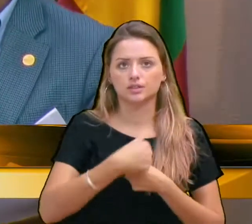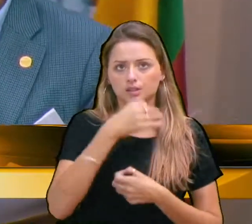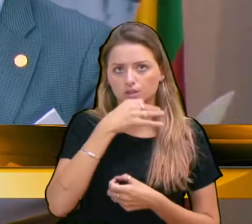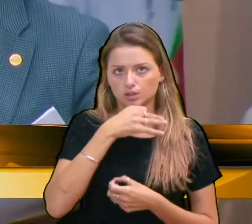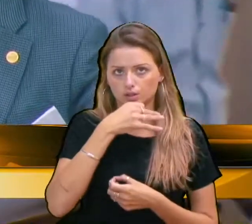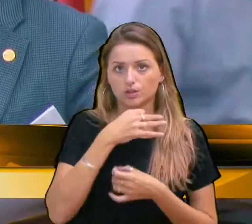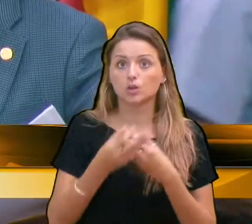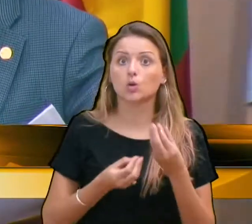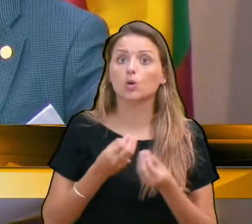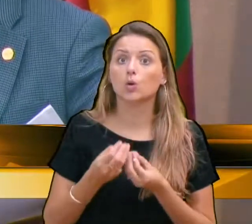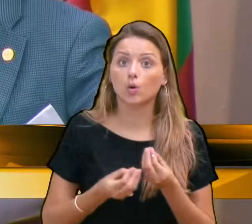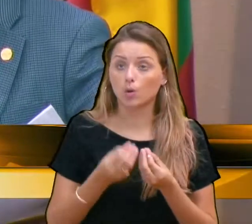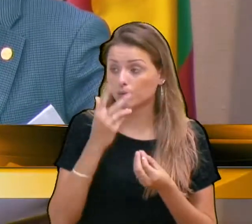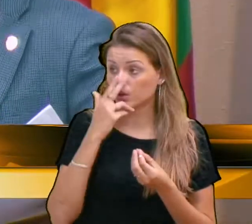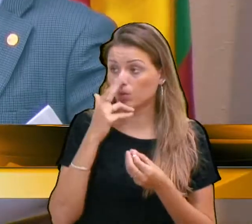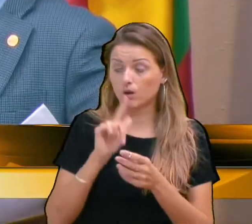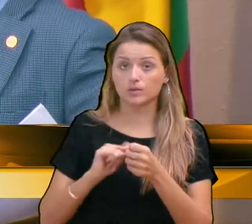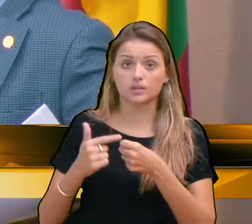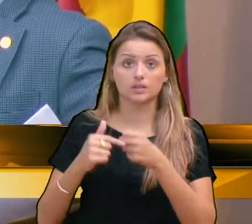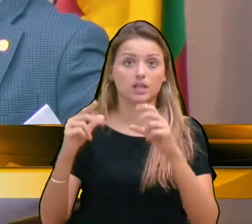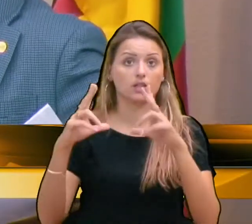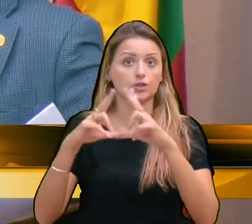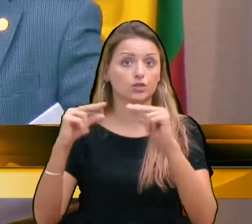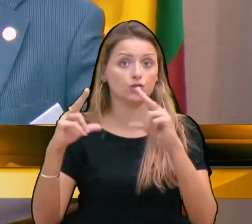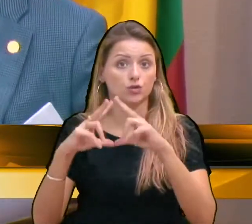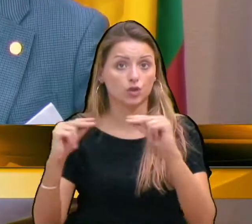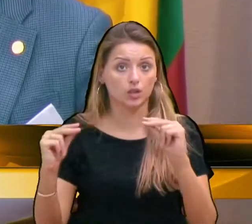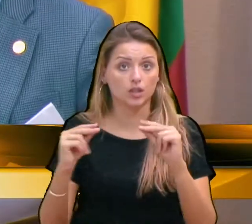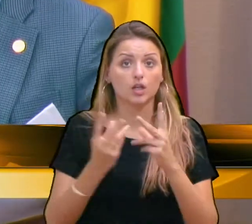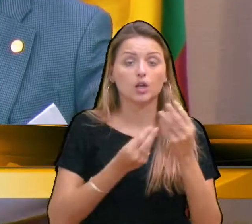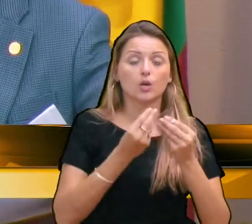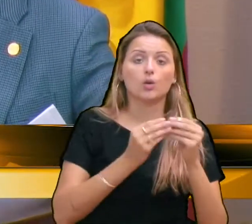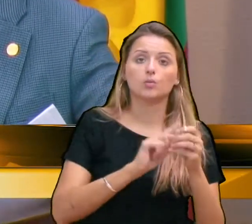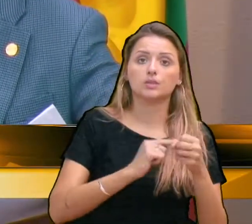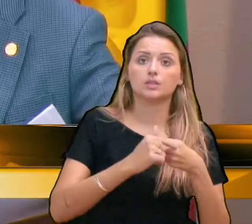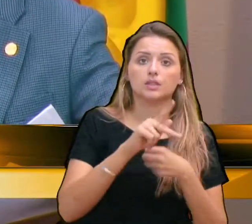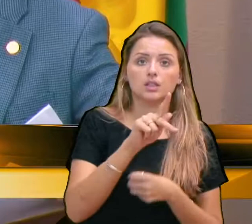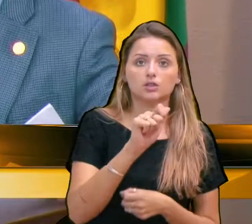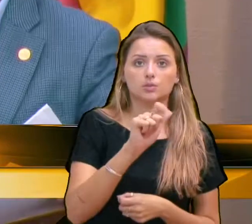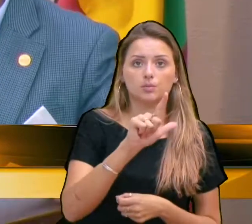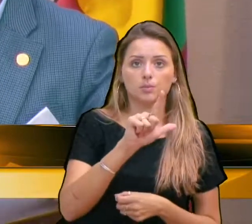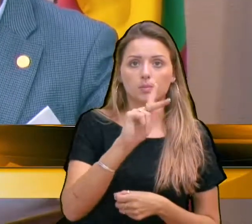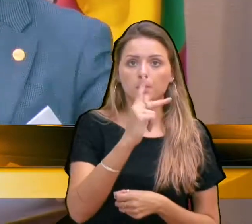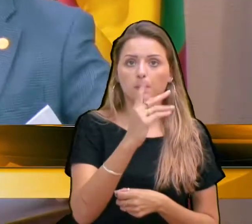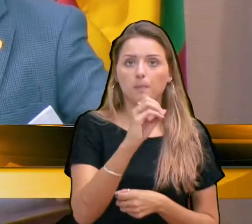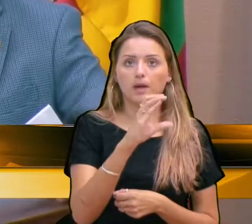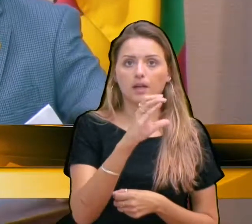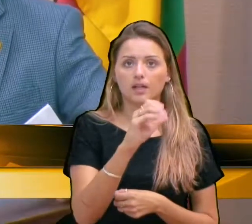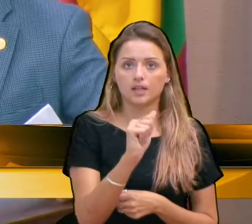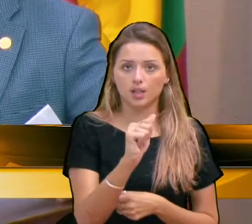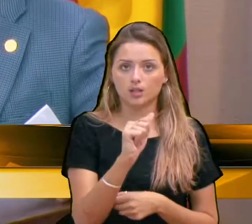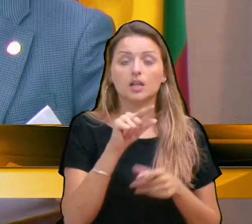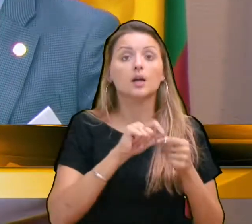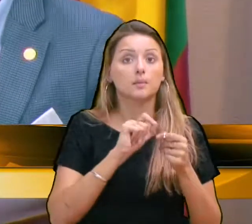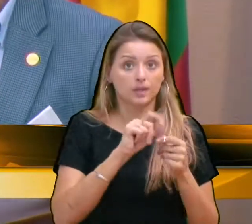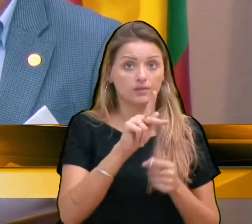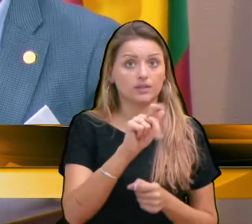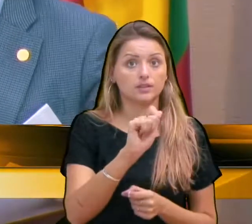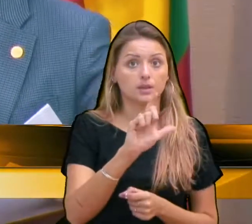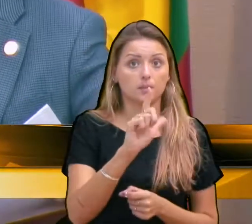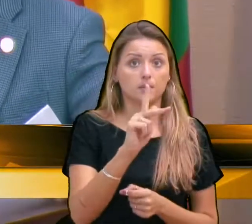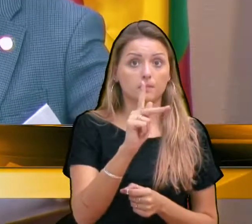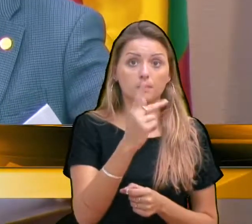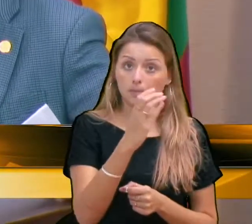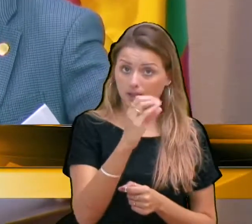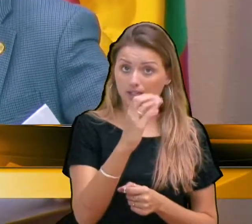como o município de Florianópolis fez, como o município de Palhoça fez, para tornar Palhoça um